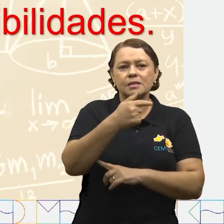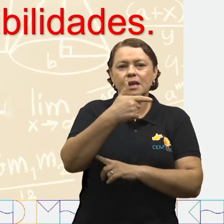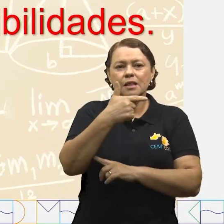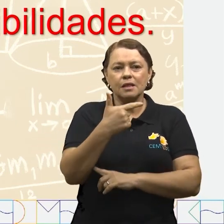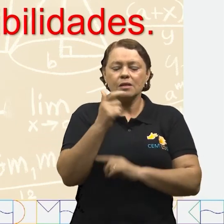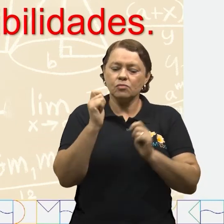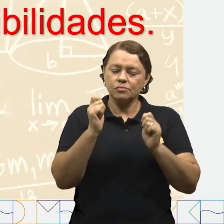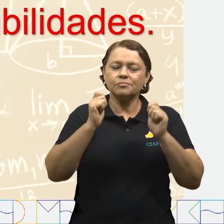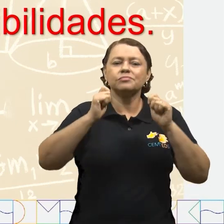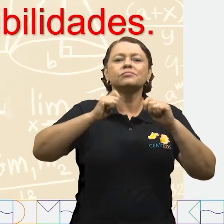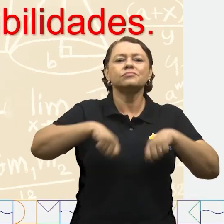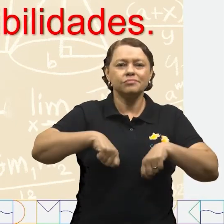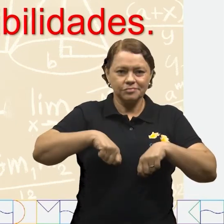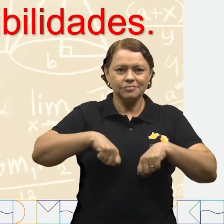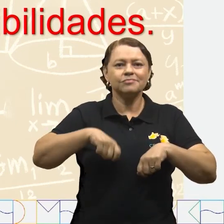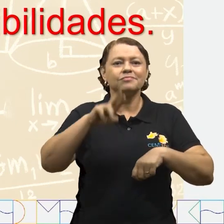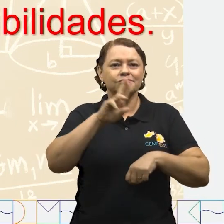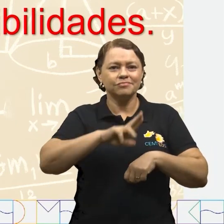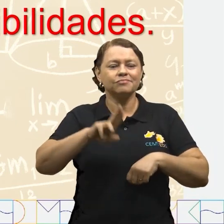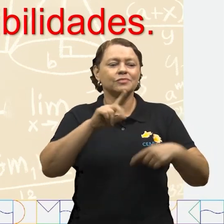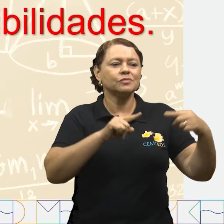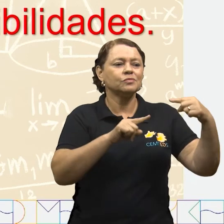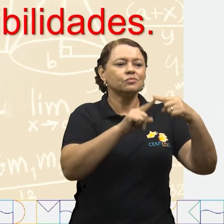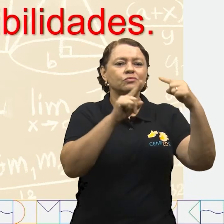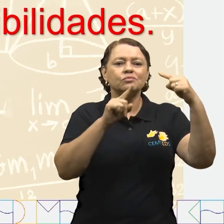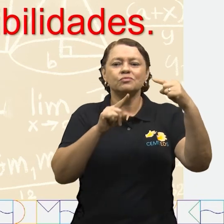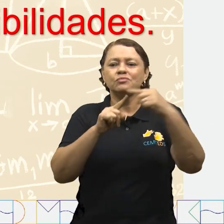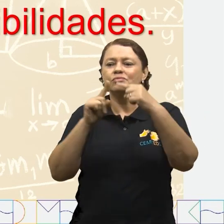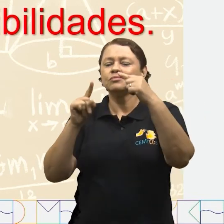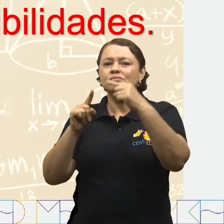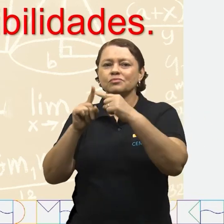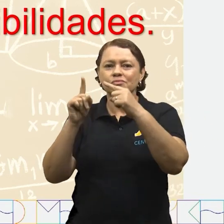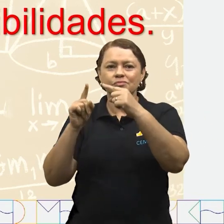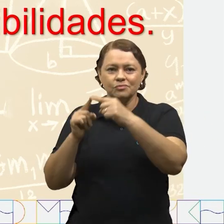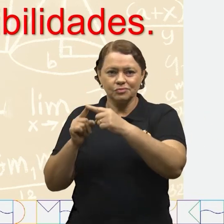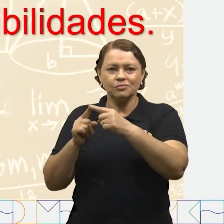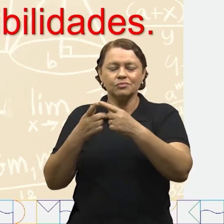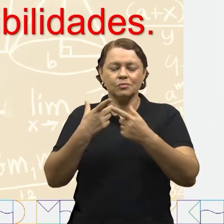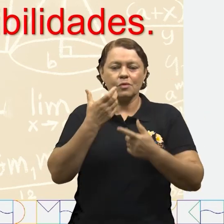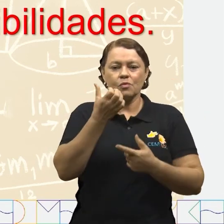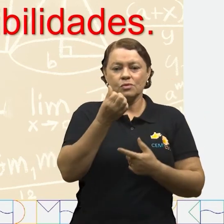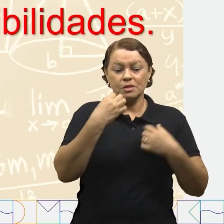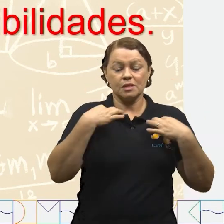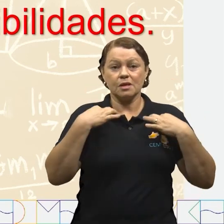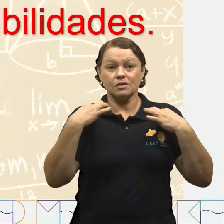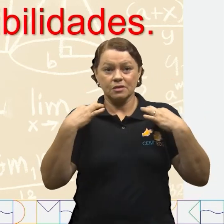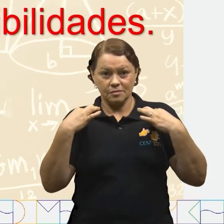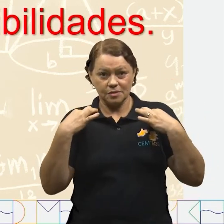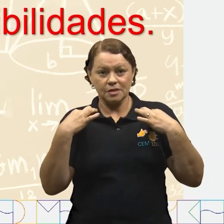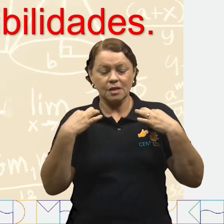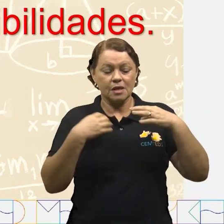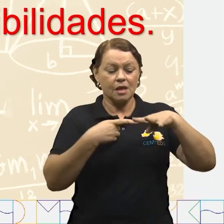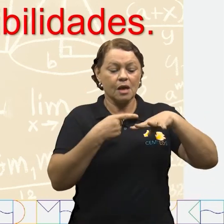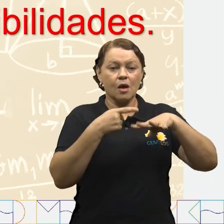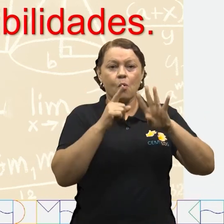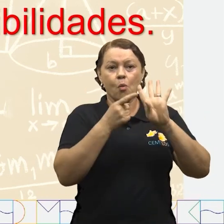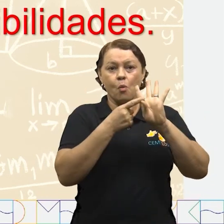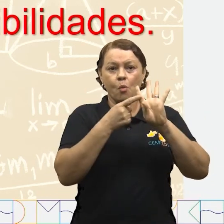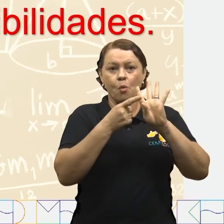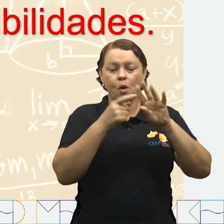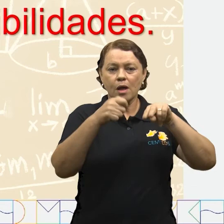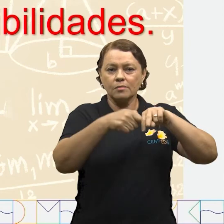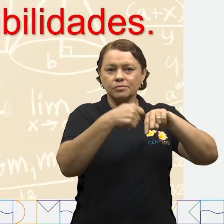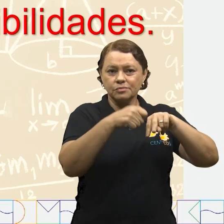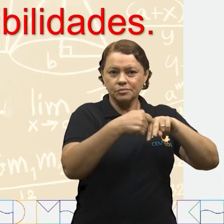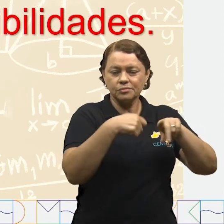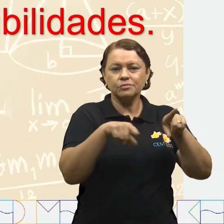72 possibilidades de agrupamentos com 6 camisetas com quatro